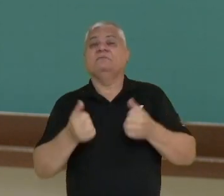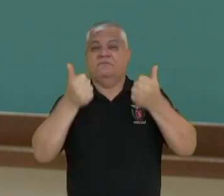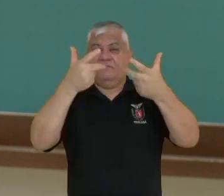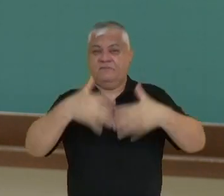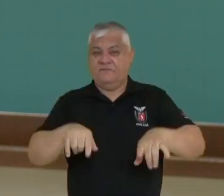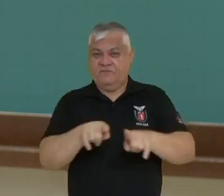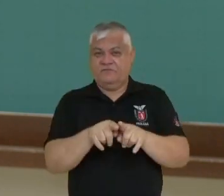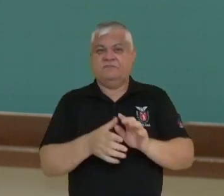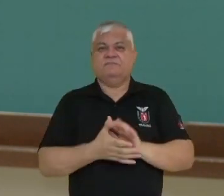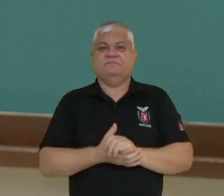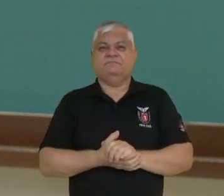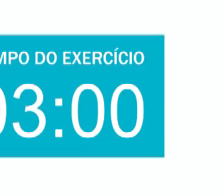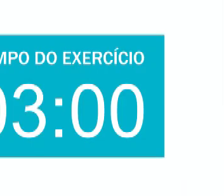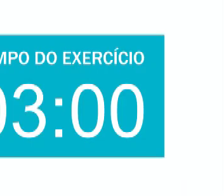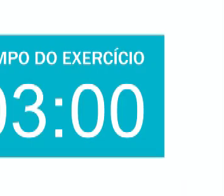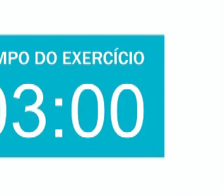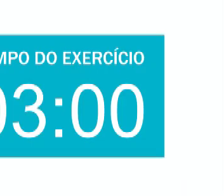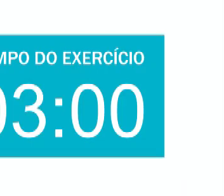voltamos.